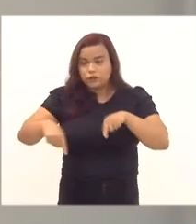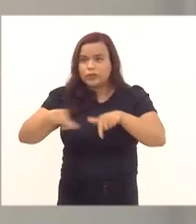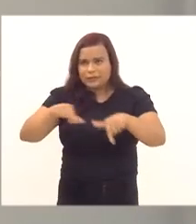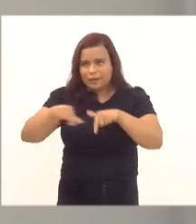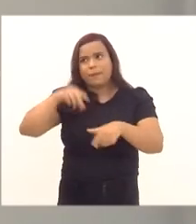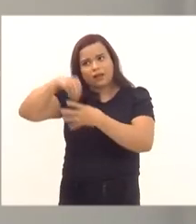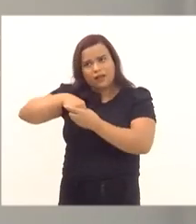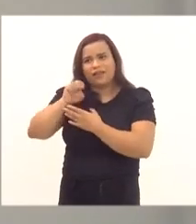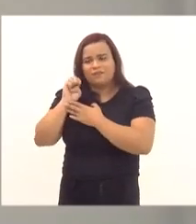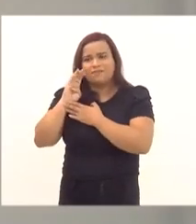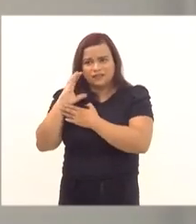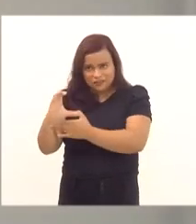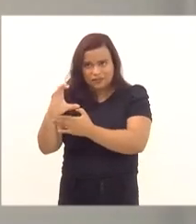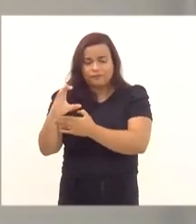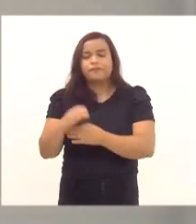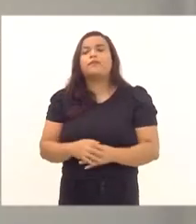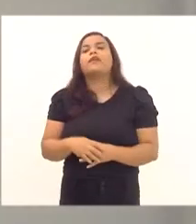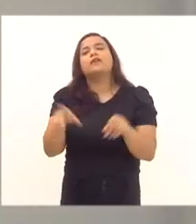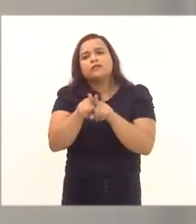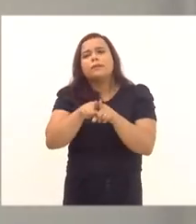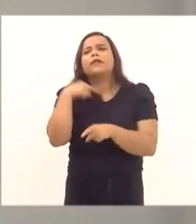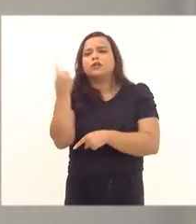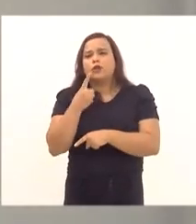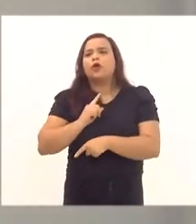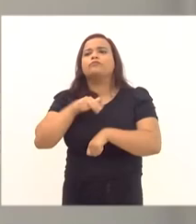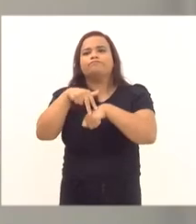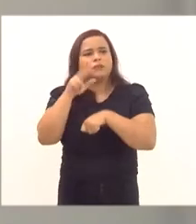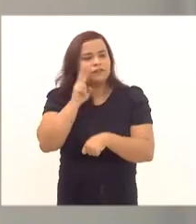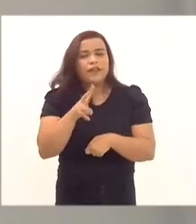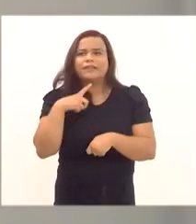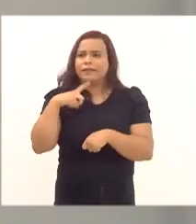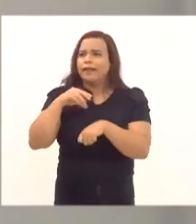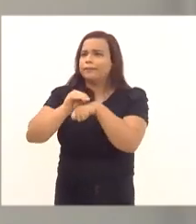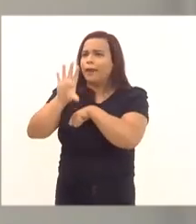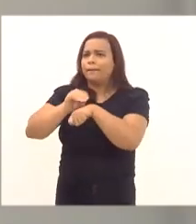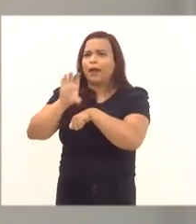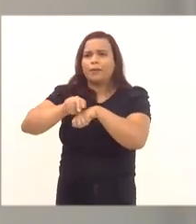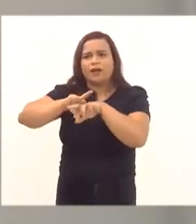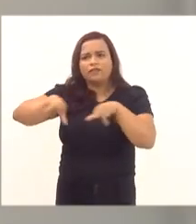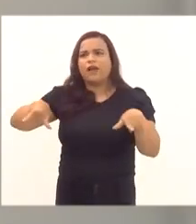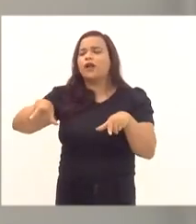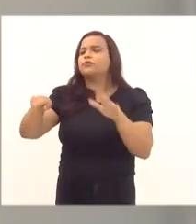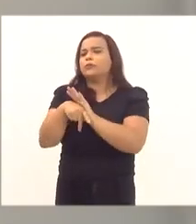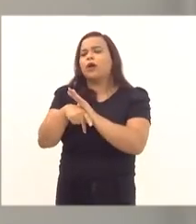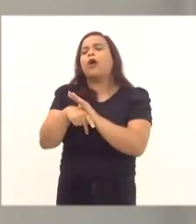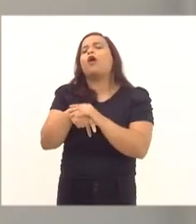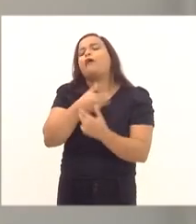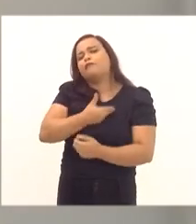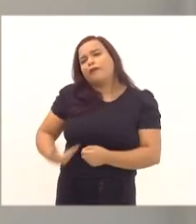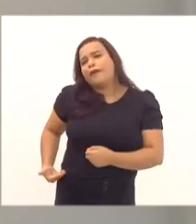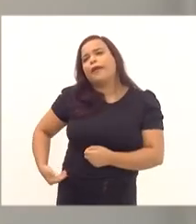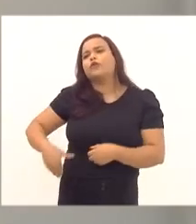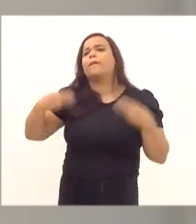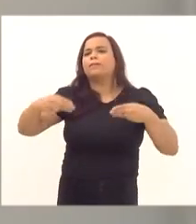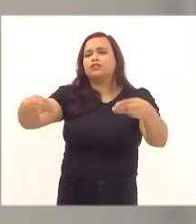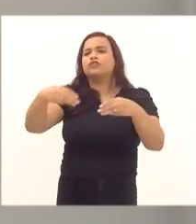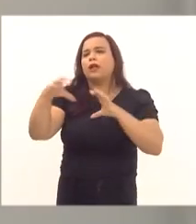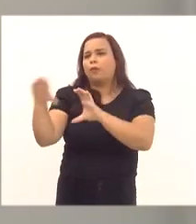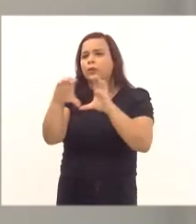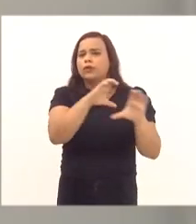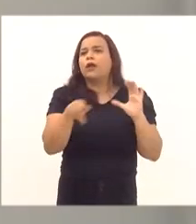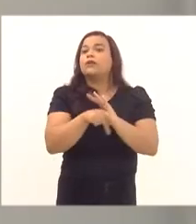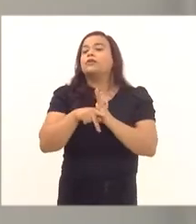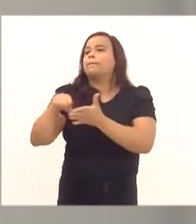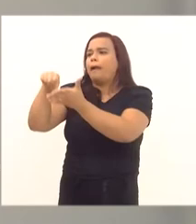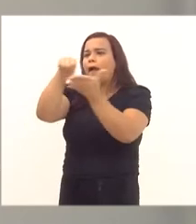IBC lá no Concelho e estamos lá também com recomendações ao governo o ministério das Comunicações e